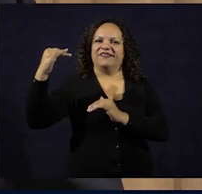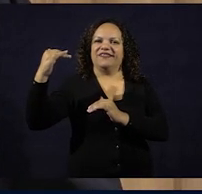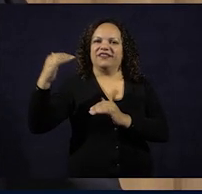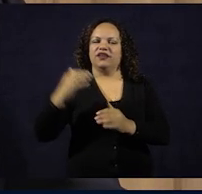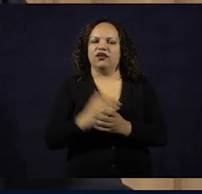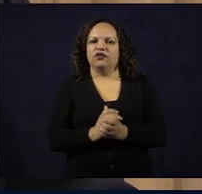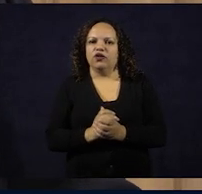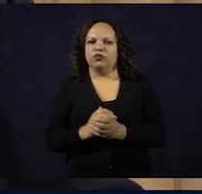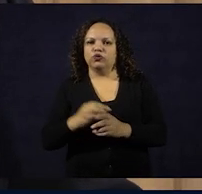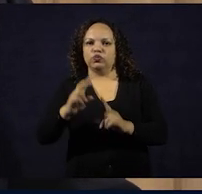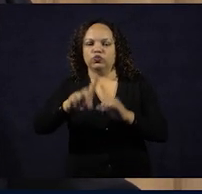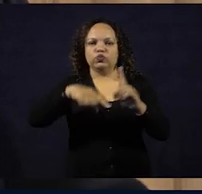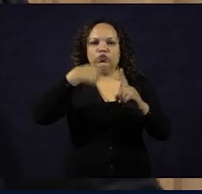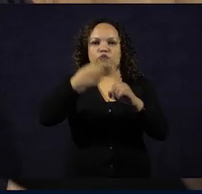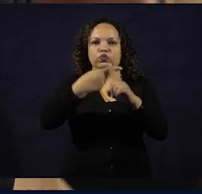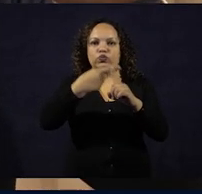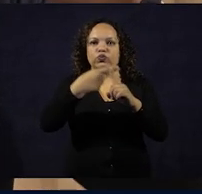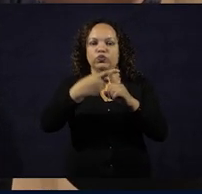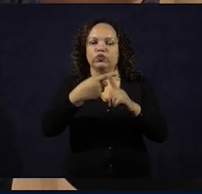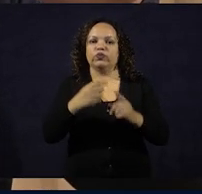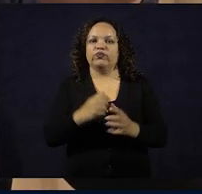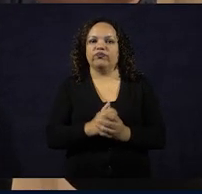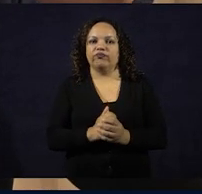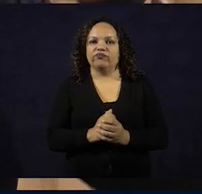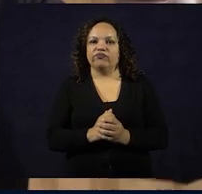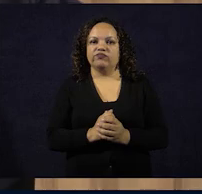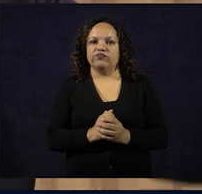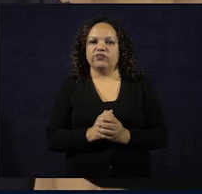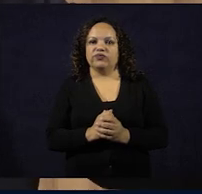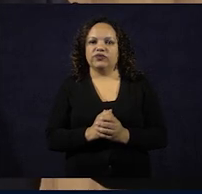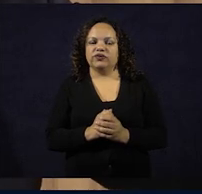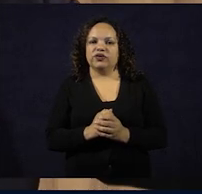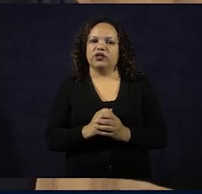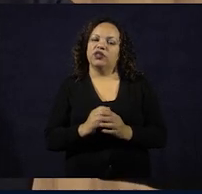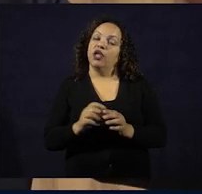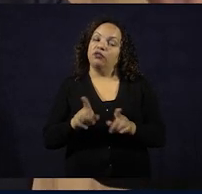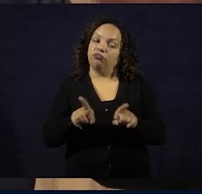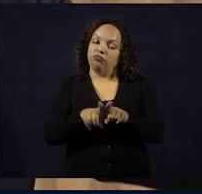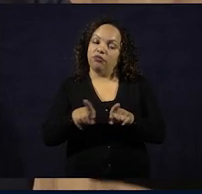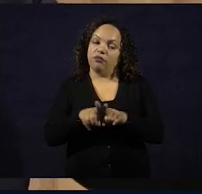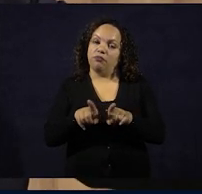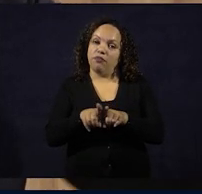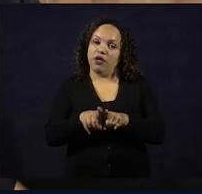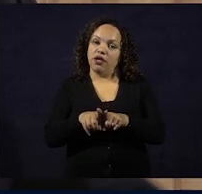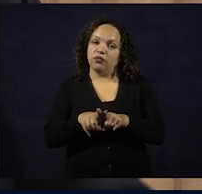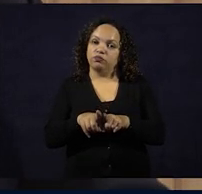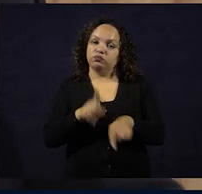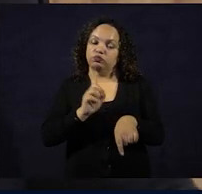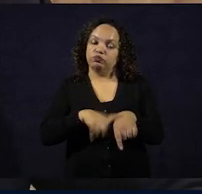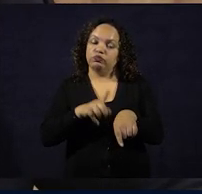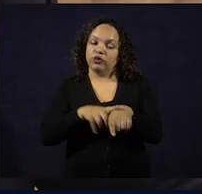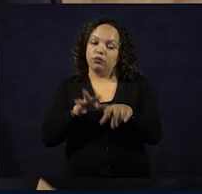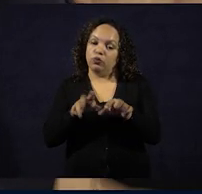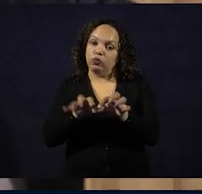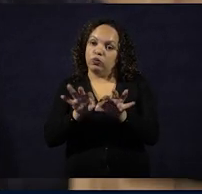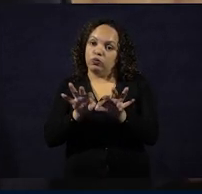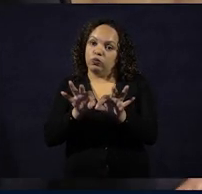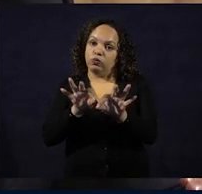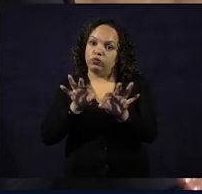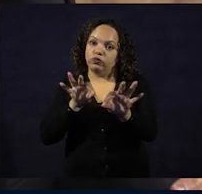rei de intripular e nós conseguimos alongar prazos né E também